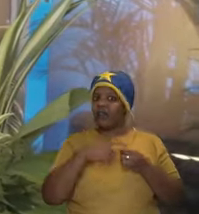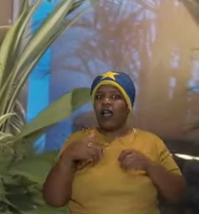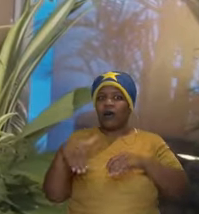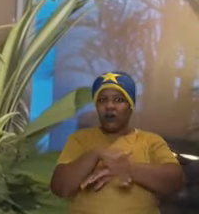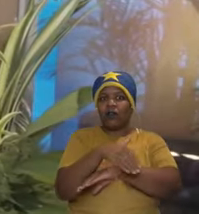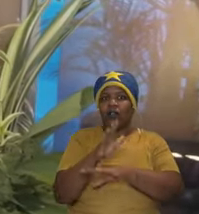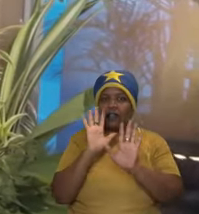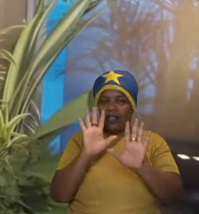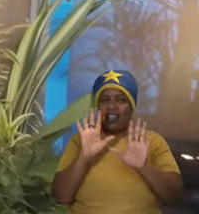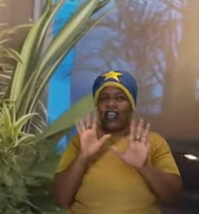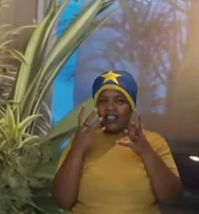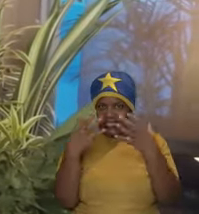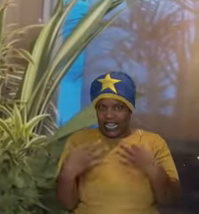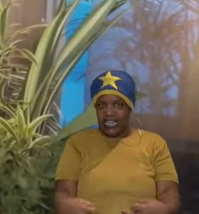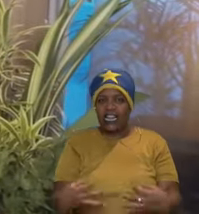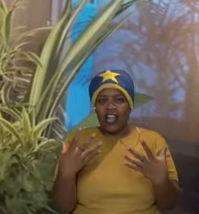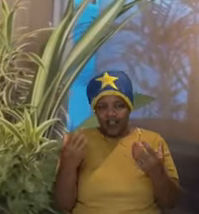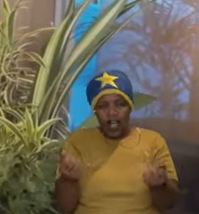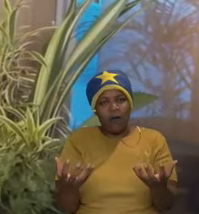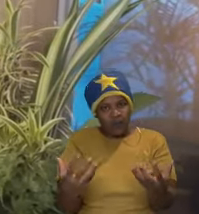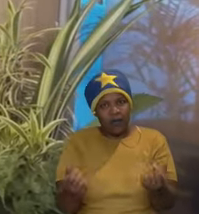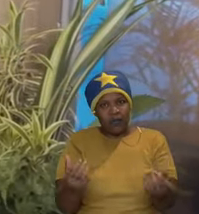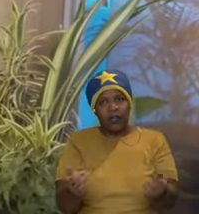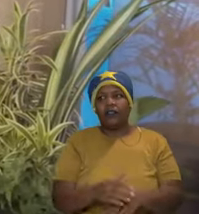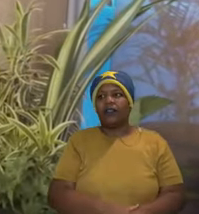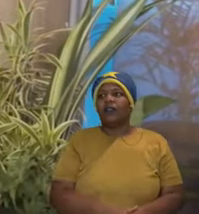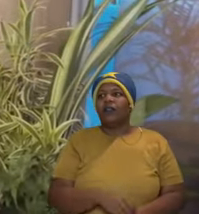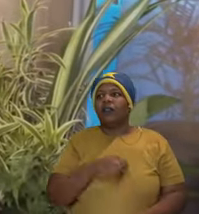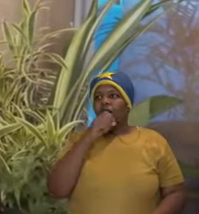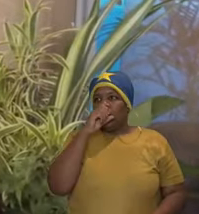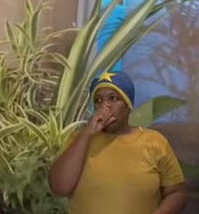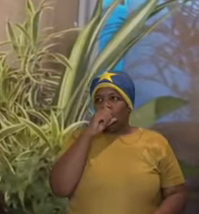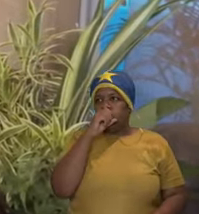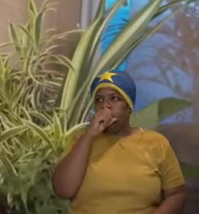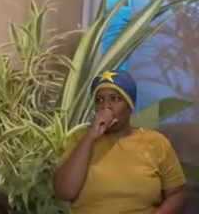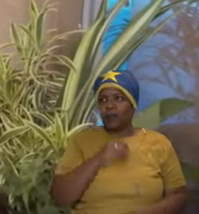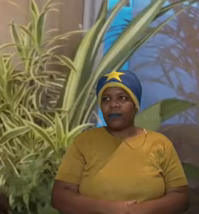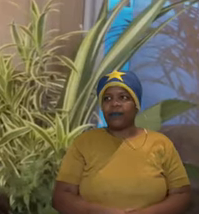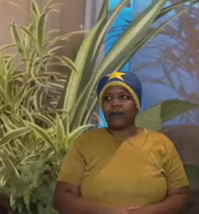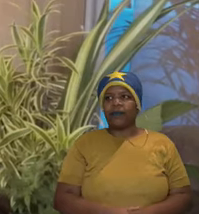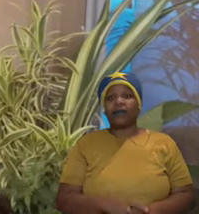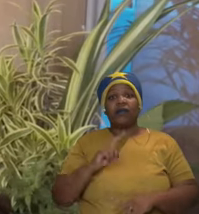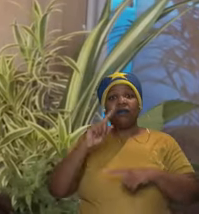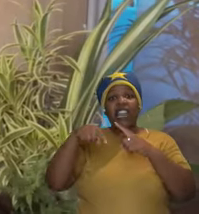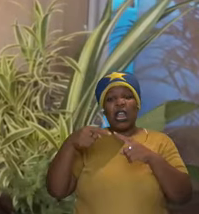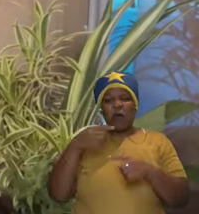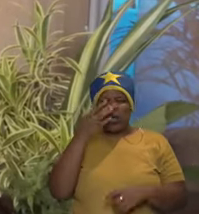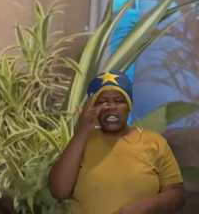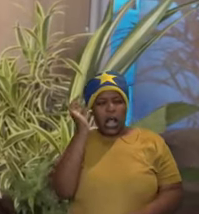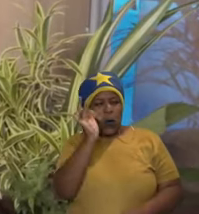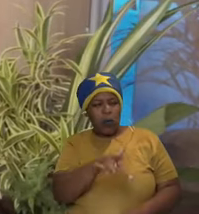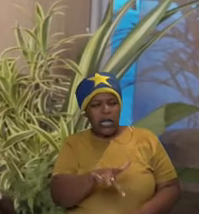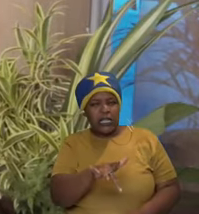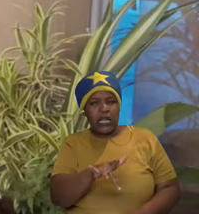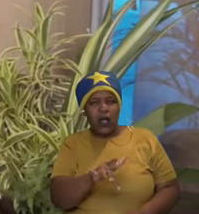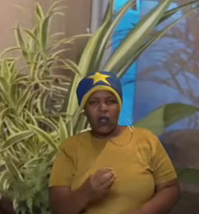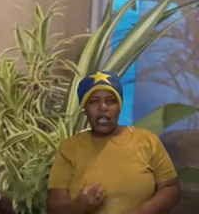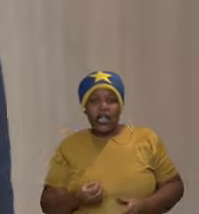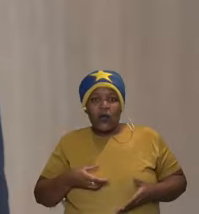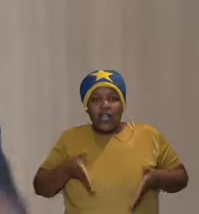Mano? Bora pra cima. Bora. Porque é assim, ó. Depois da humilhação é que se nasce um